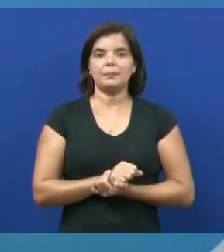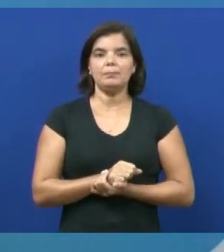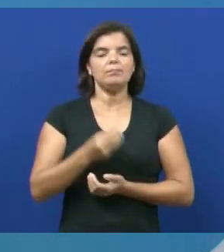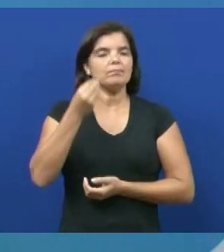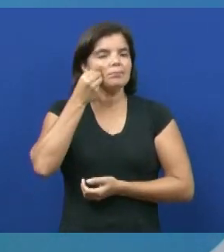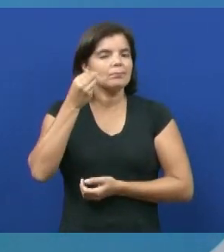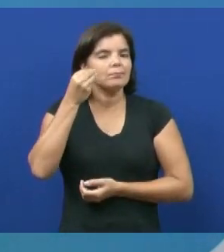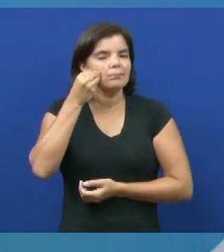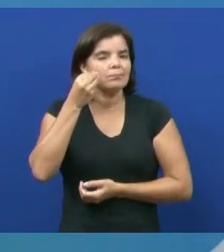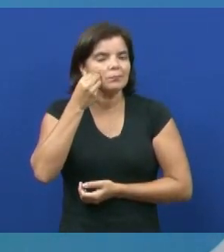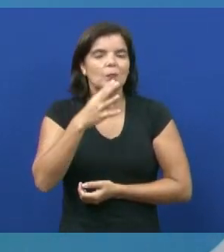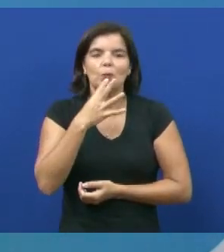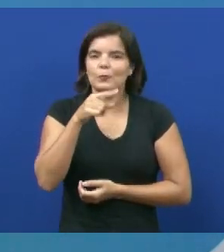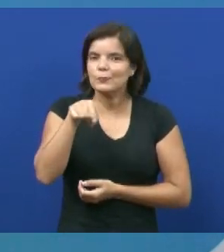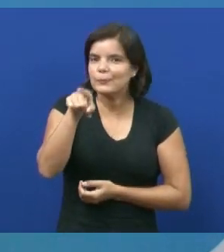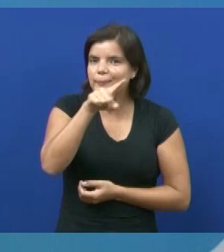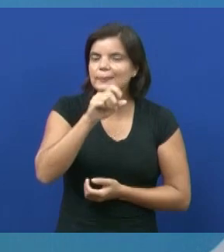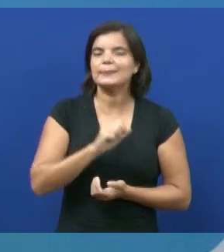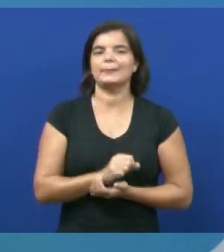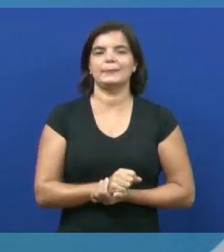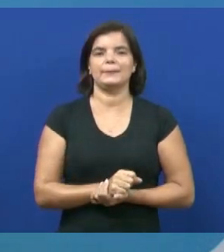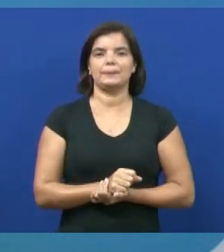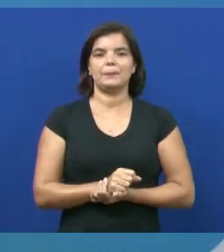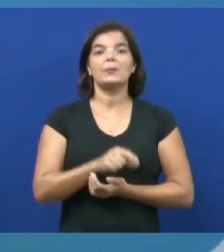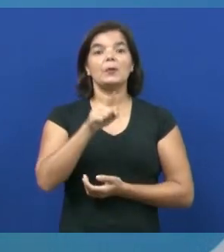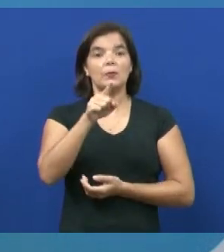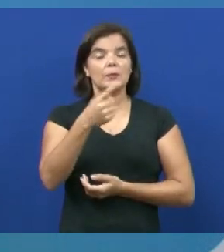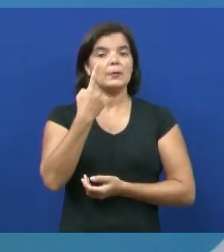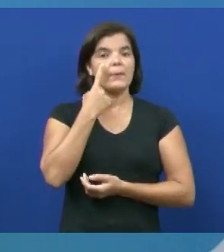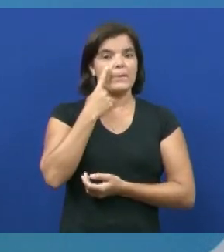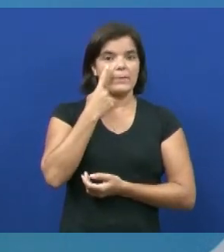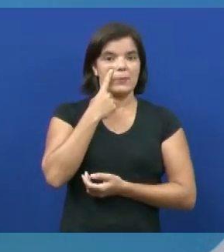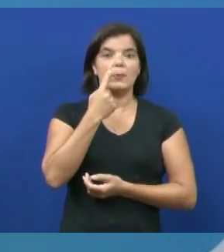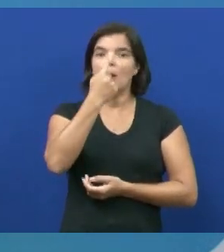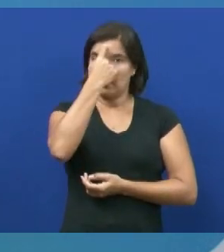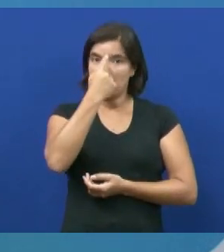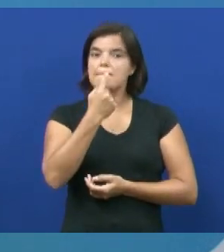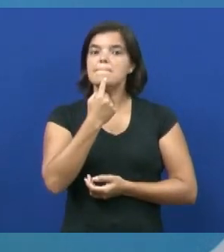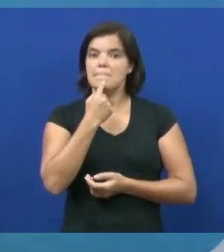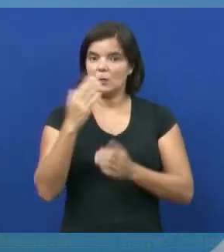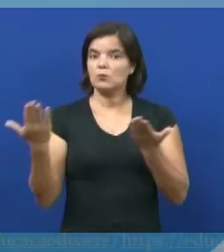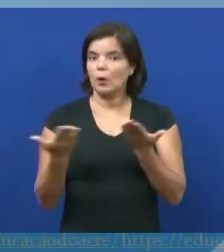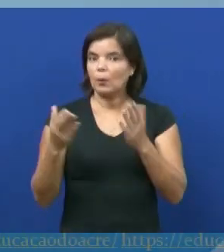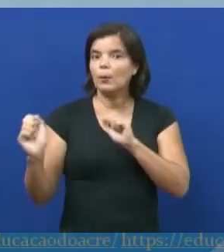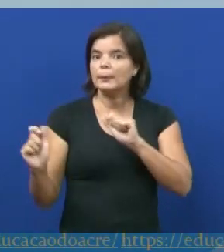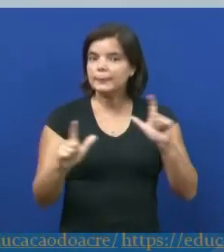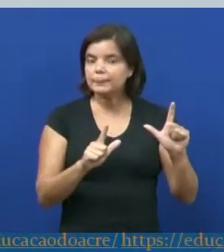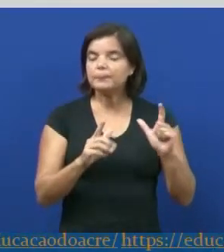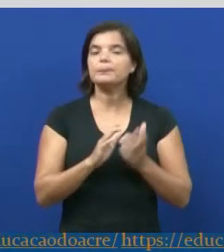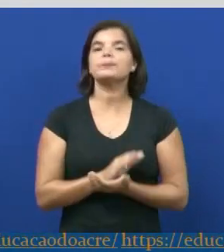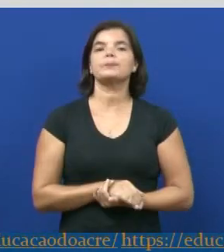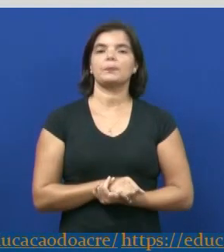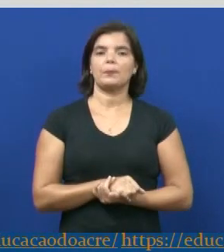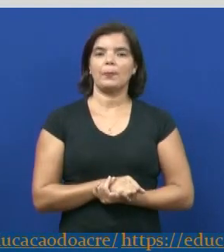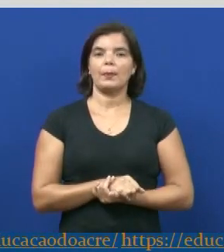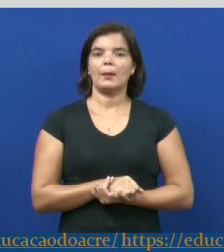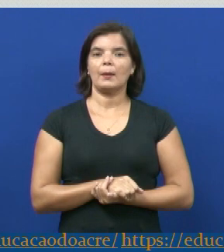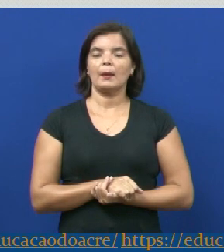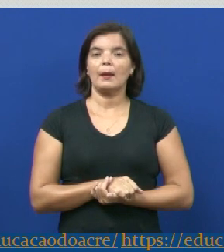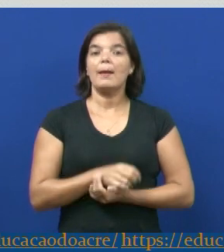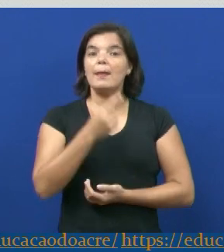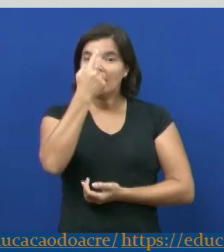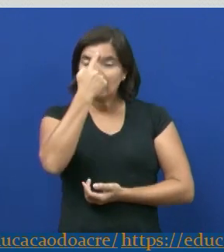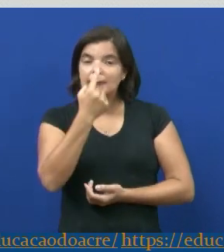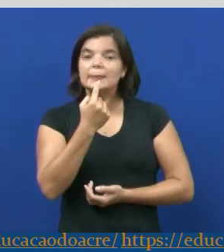para testar os seus conhecimentos, né? Vocês vão ver uma imagem à sua frente agora, podem ver.